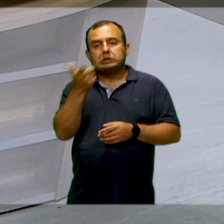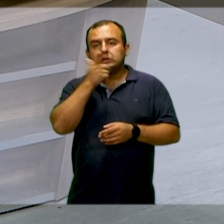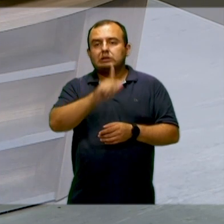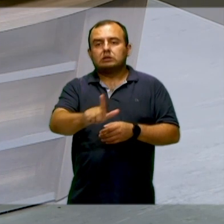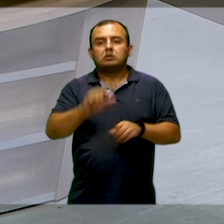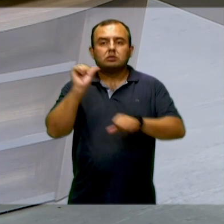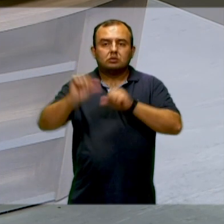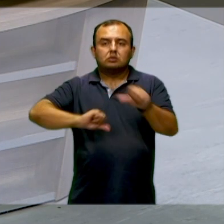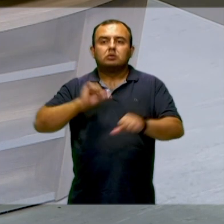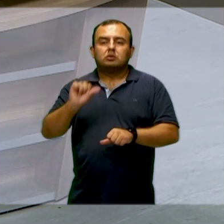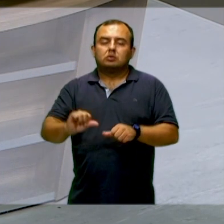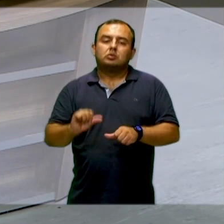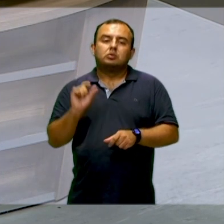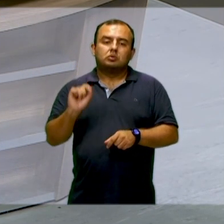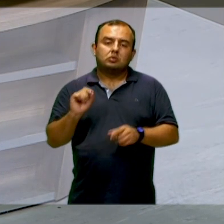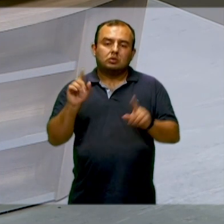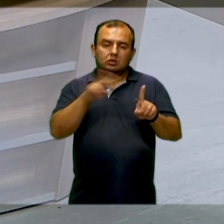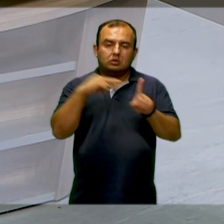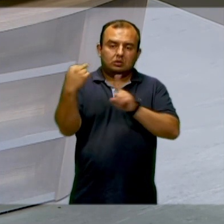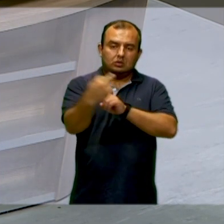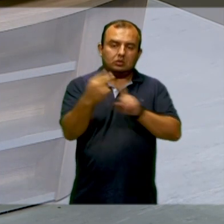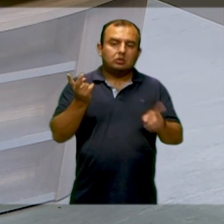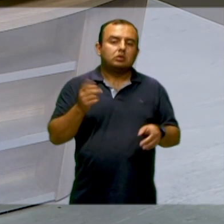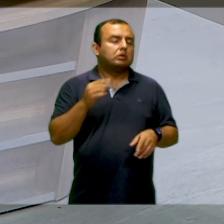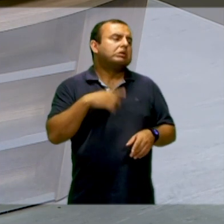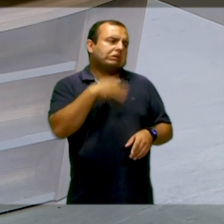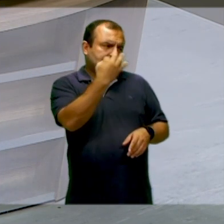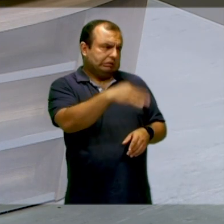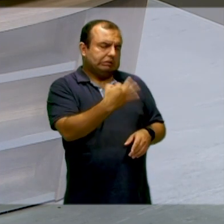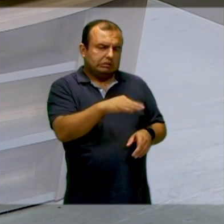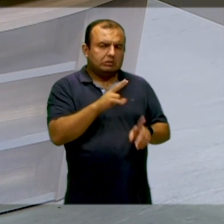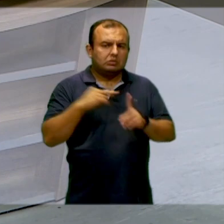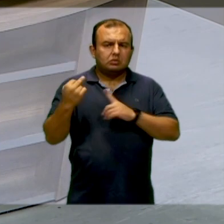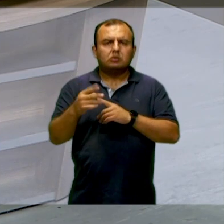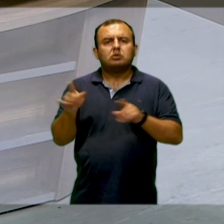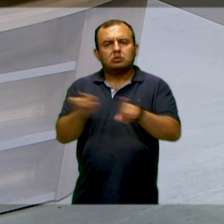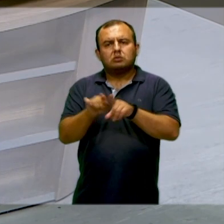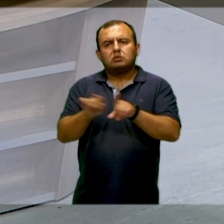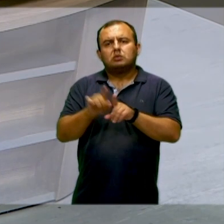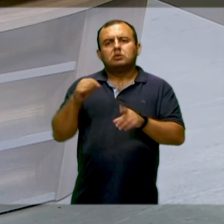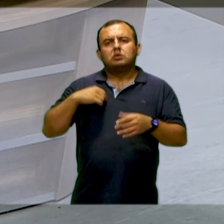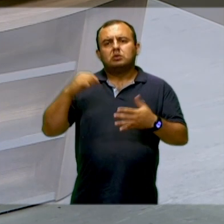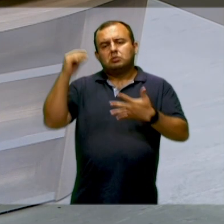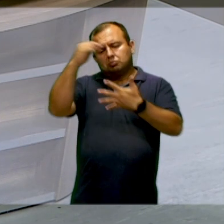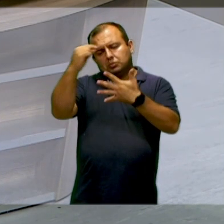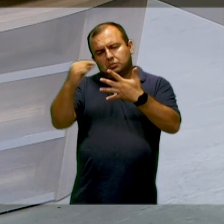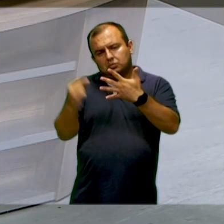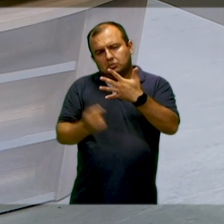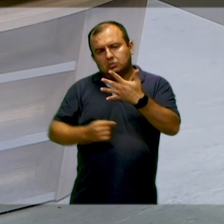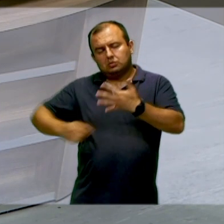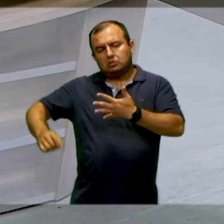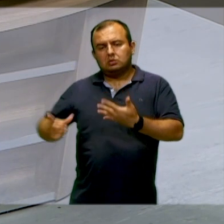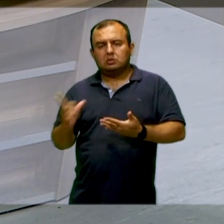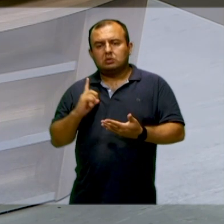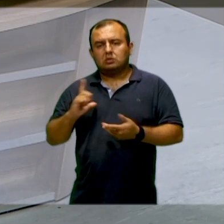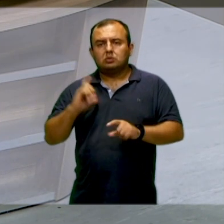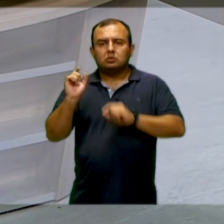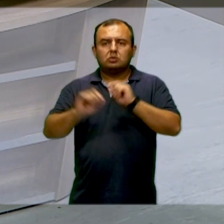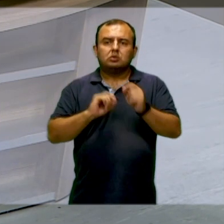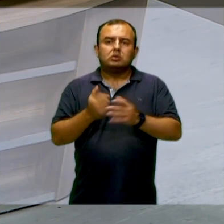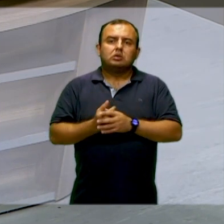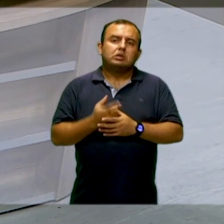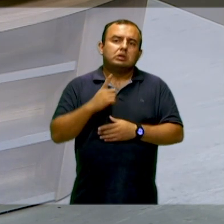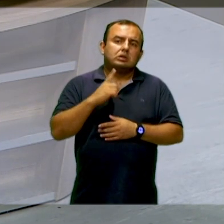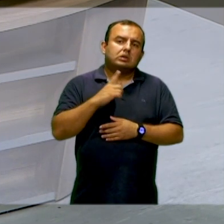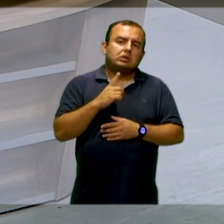dessas modificações todas é a transparência? Mas, com certeza, a gente fez também uma questão de pontuação, 3 ou 4 ali, porque as pessoas diziam,